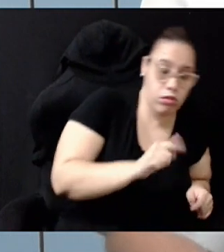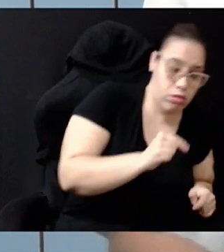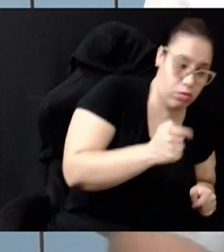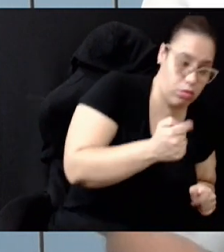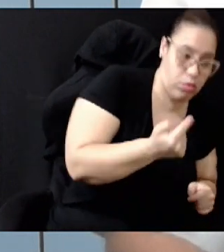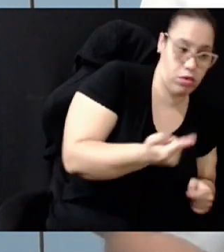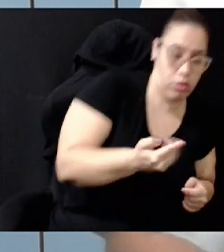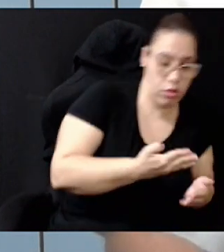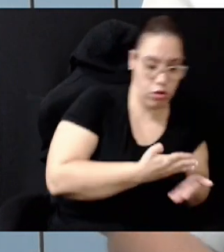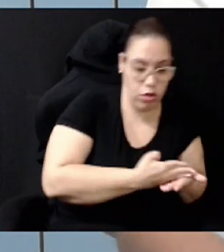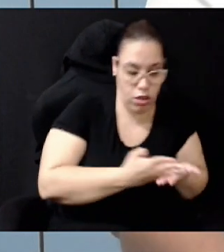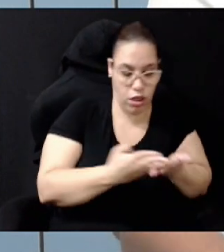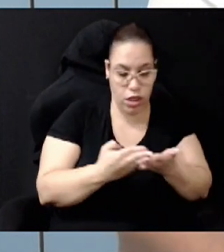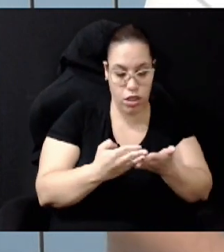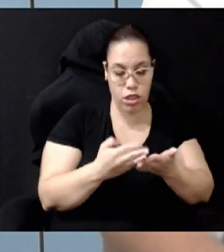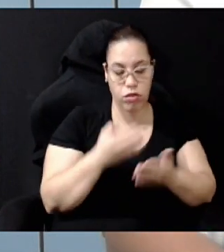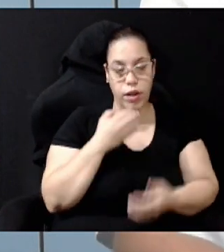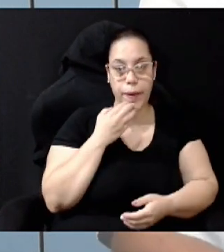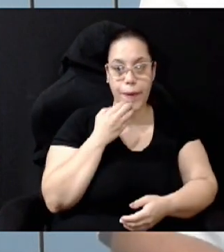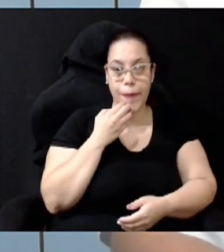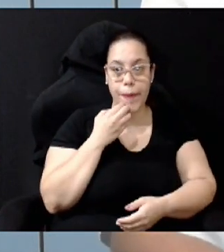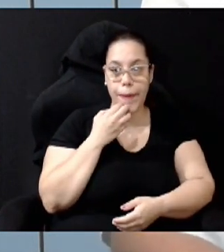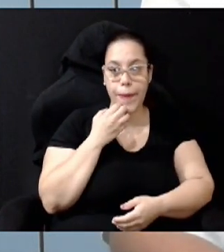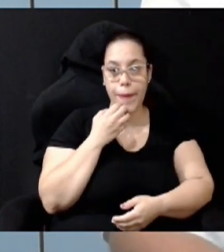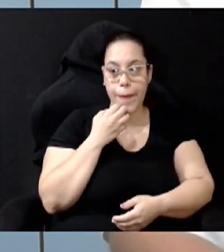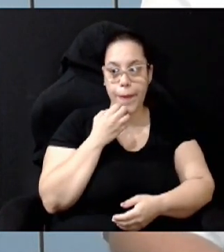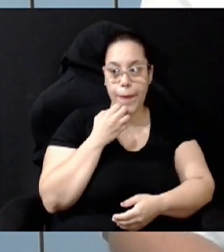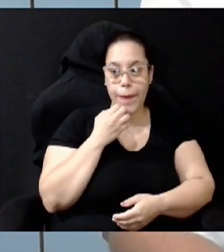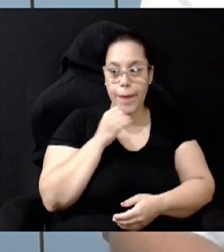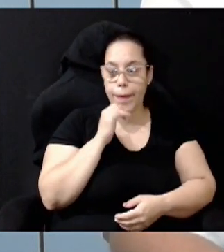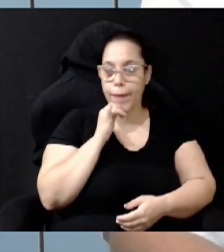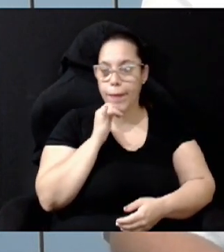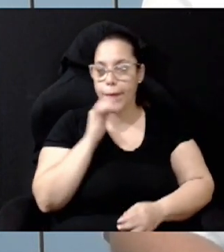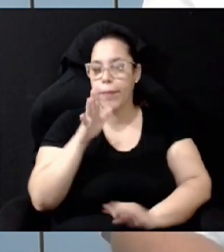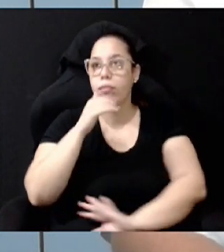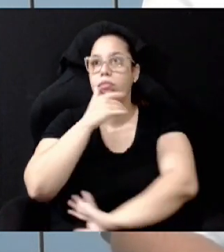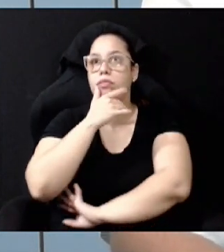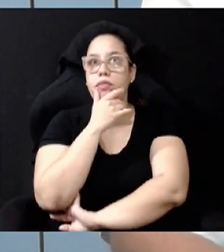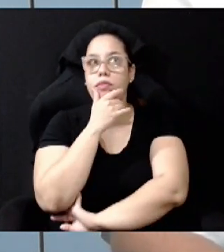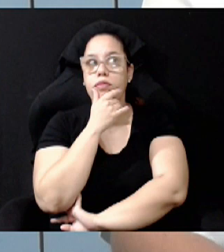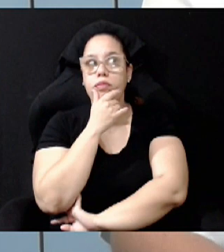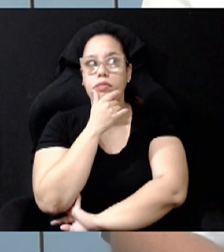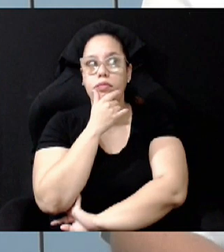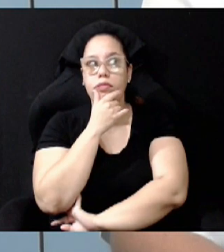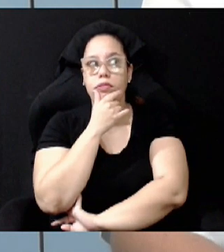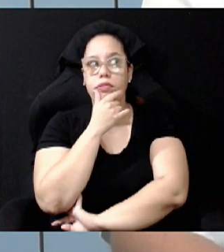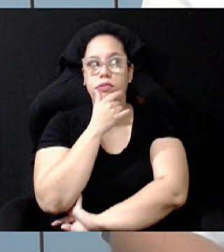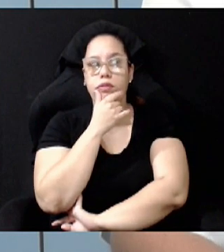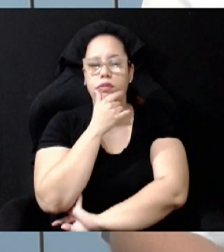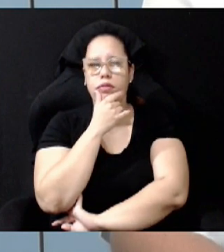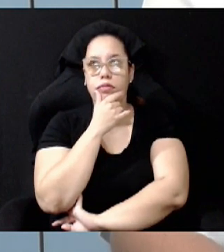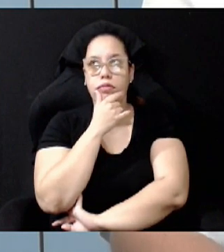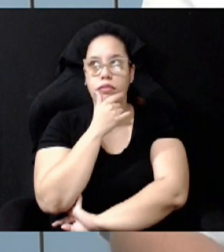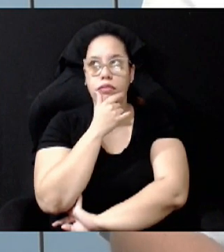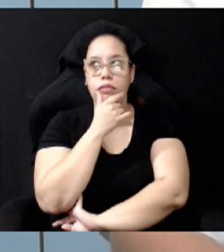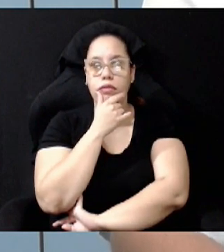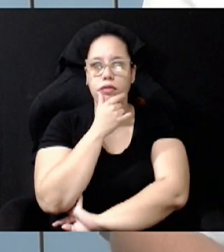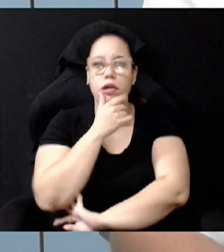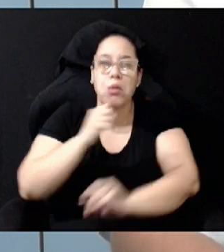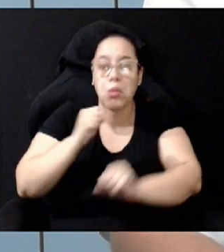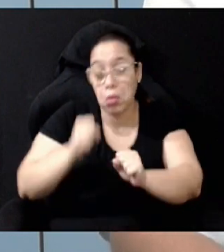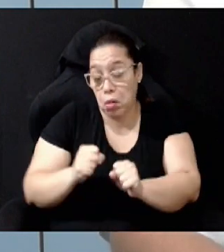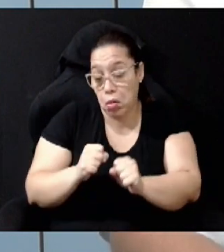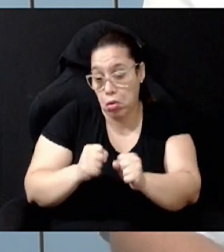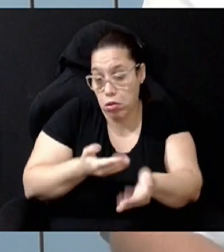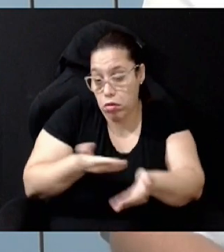iniciativas. Então, por exemplo, ao mesmo tempo que a cidade ela pode dispor, por